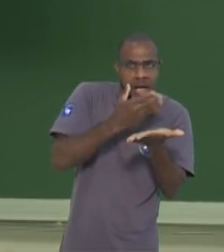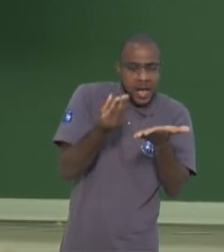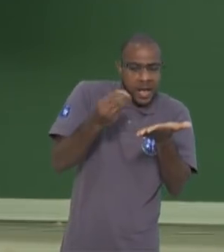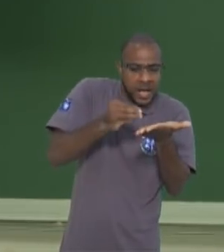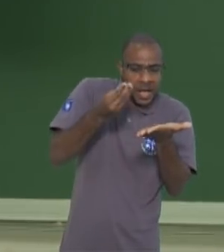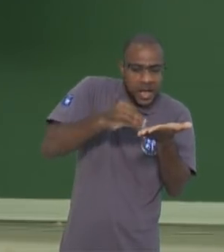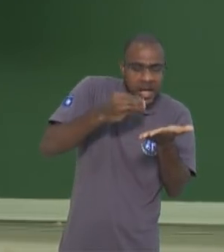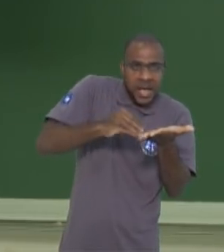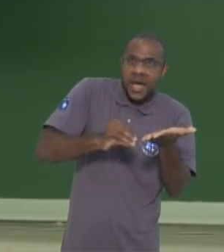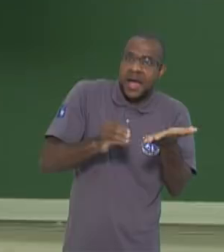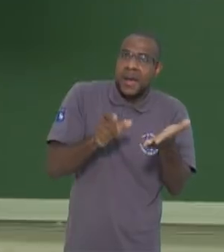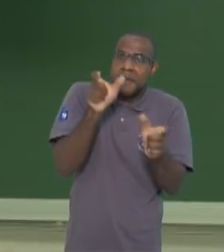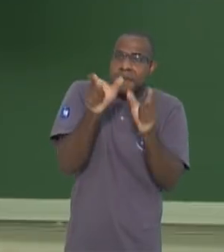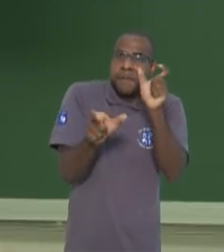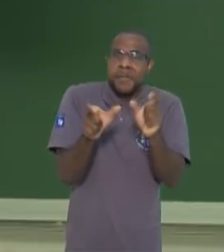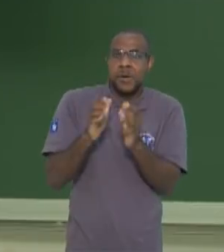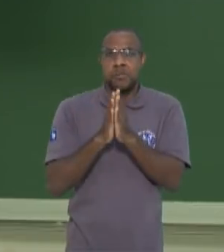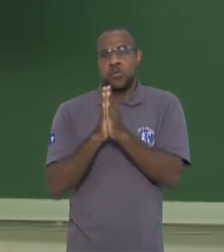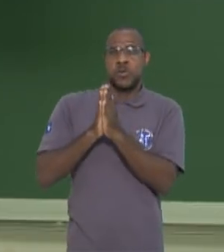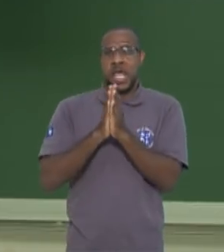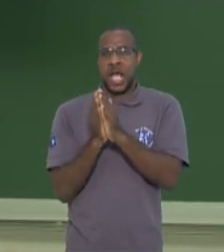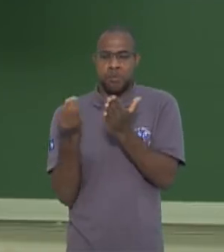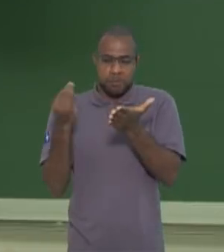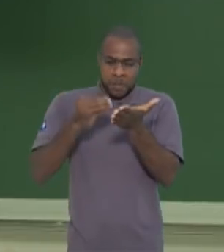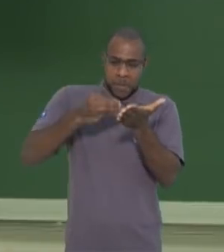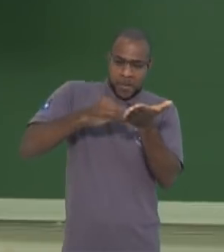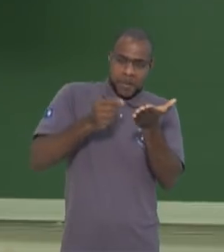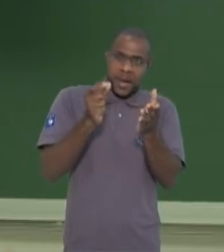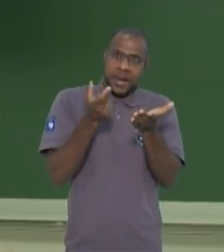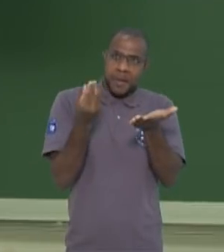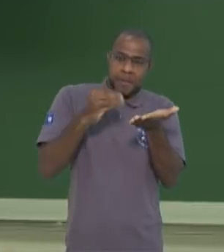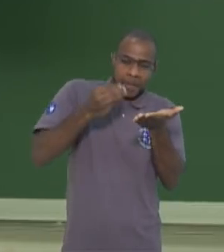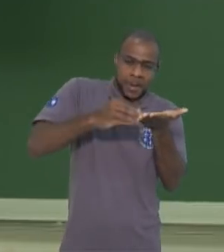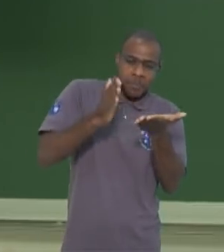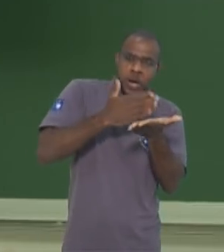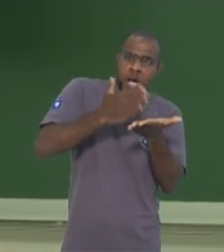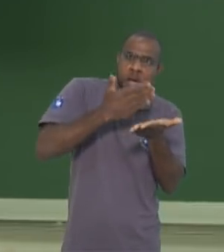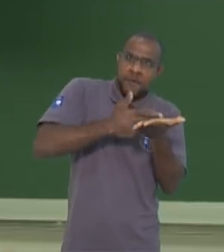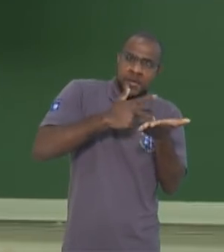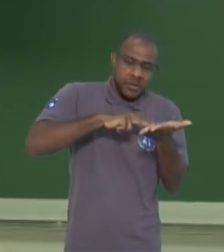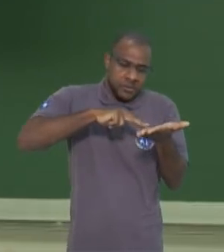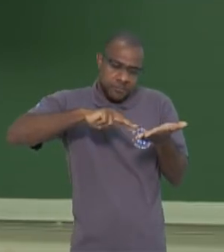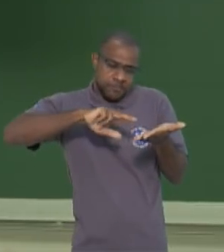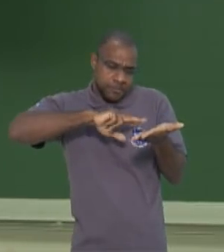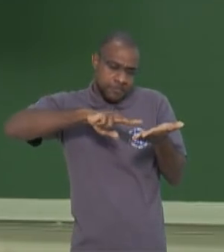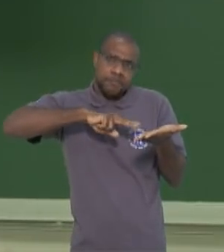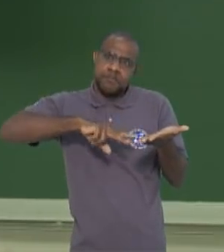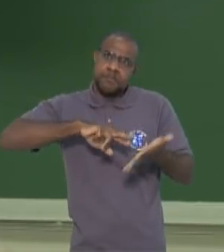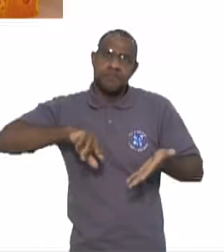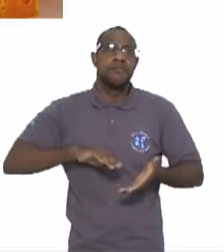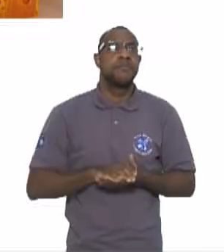público gigante, ele começou a vender bastante trabalhos e começou a se tornar uma grande mania.